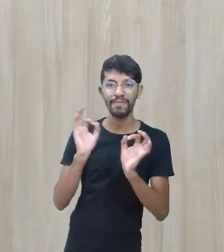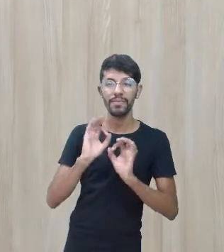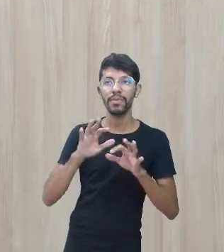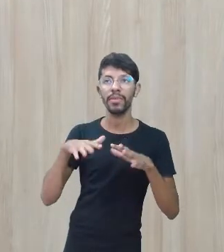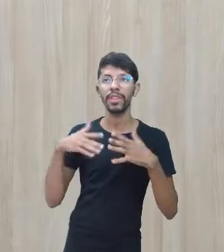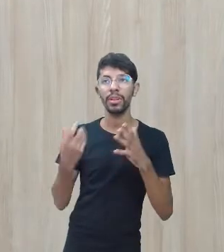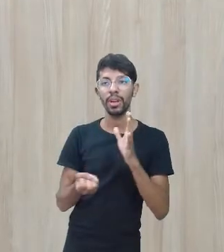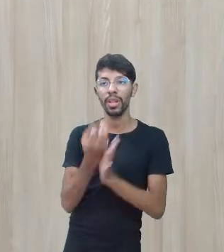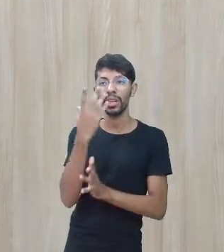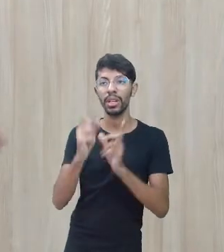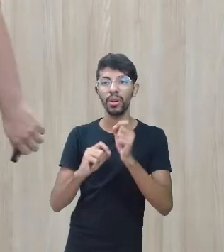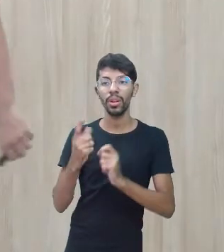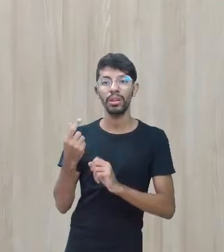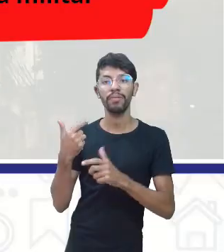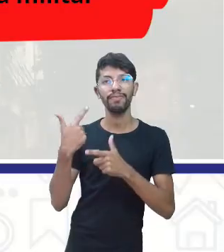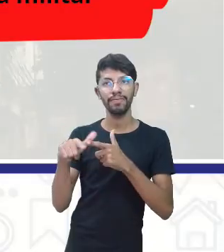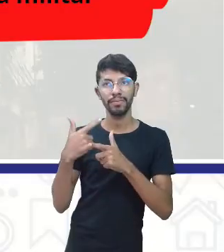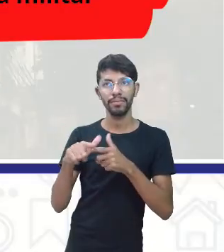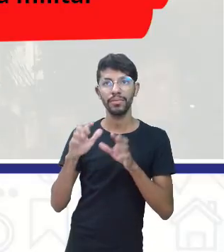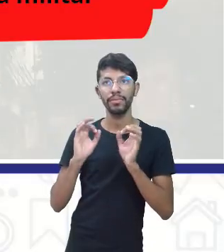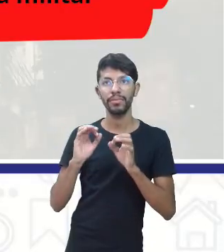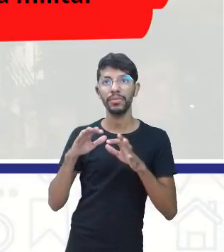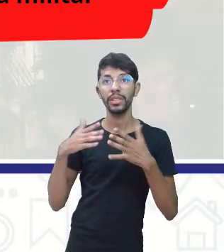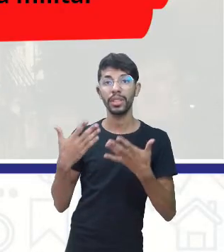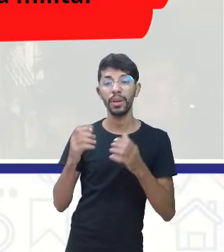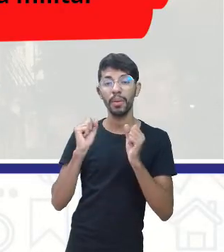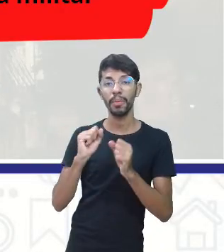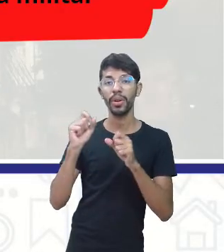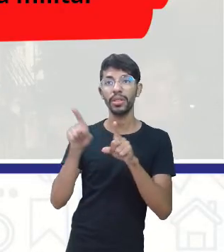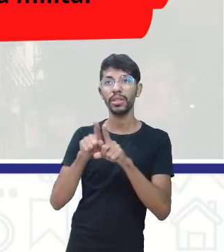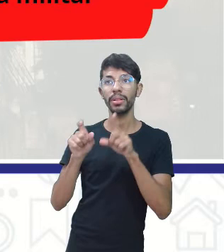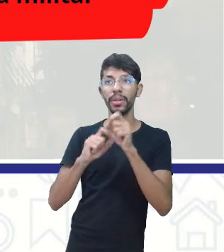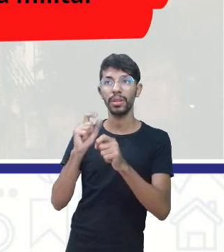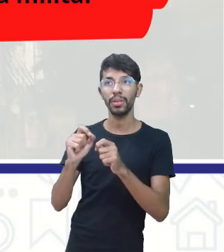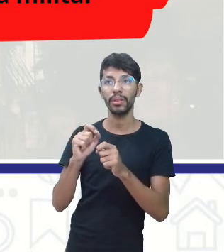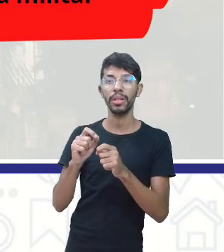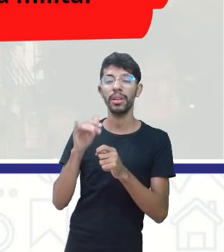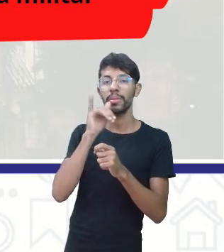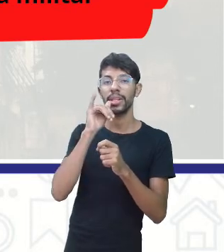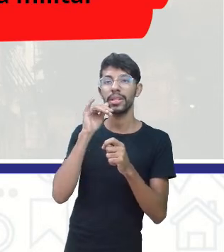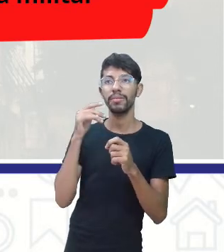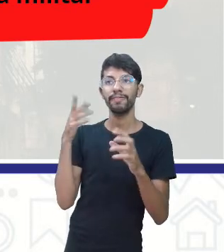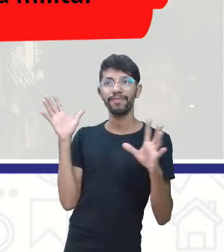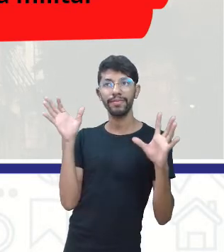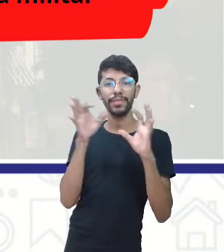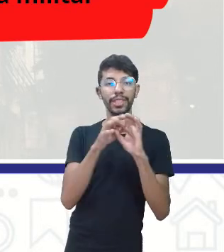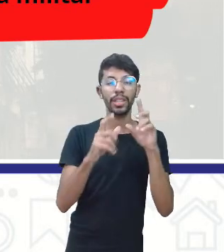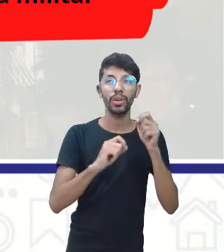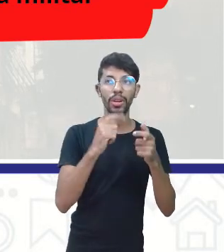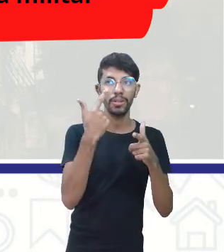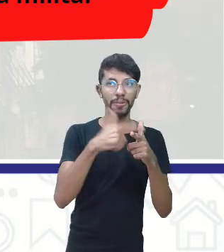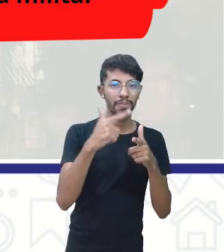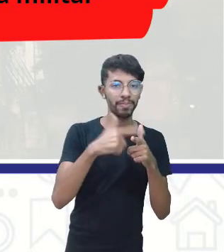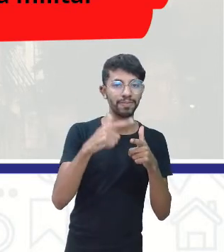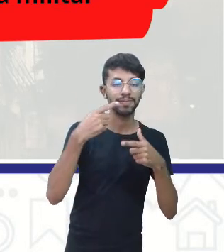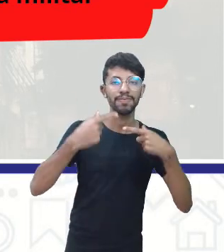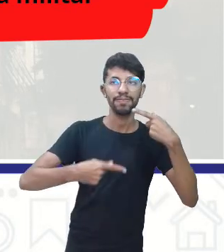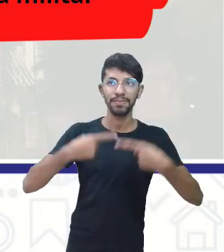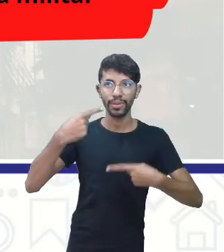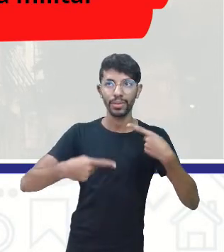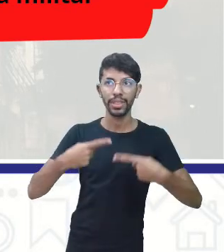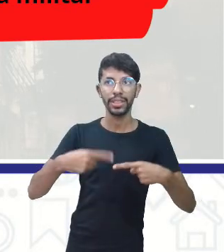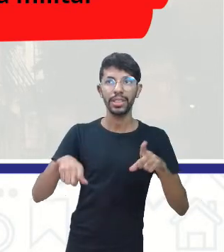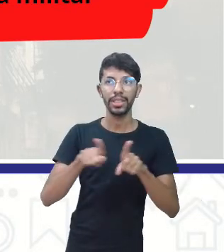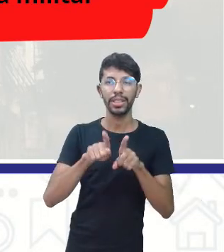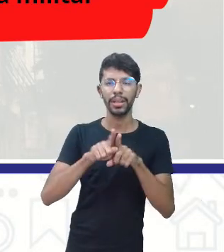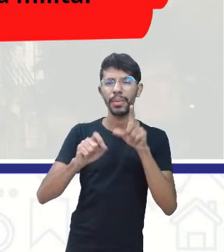crise, e aí vou chamar também a atenção para essa confusão política e uma certa anarquia militar. Vou